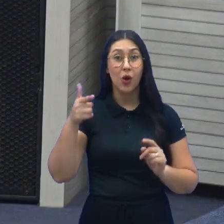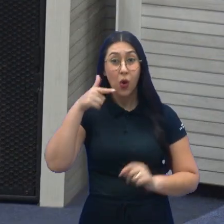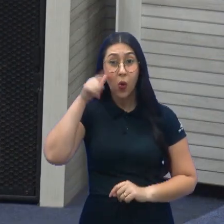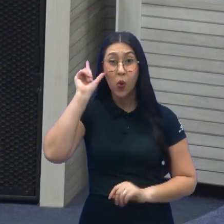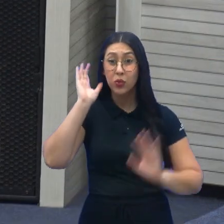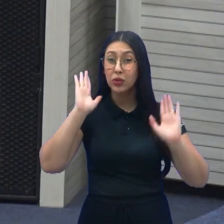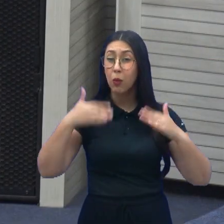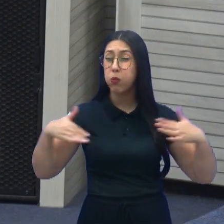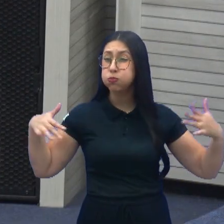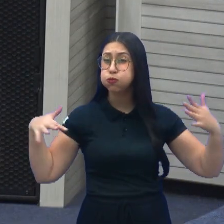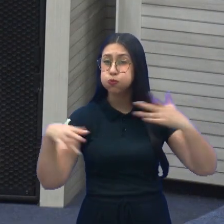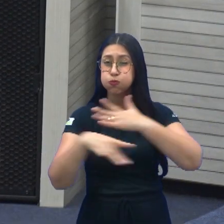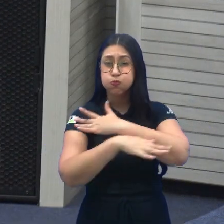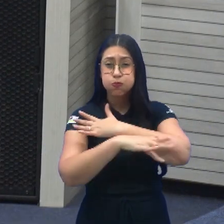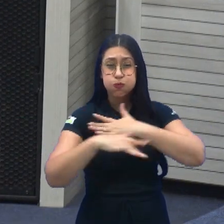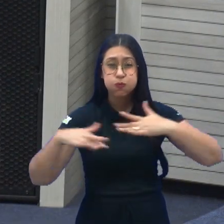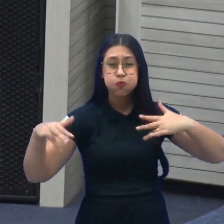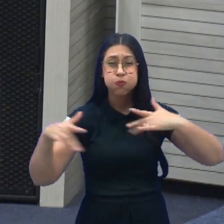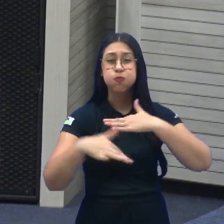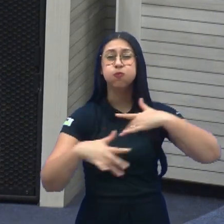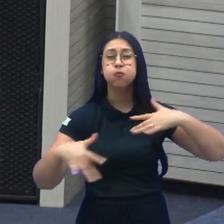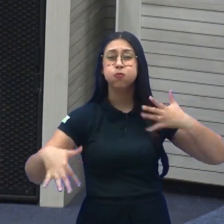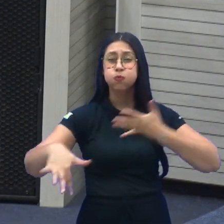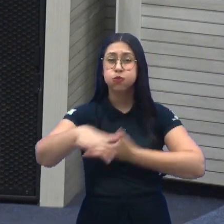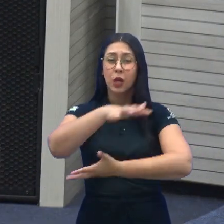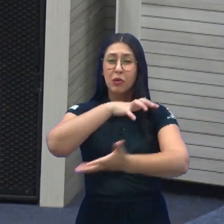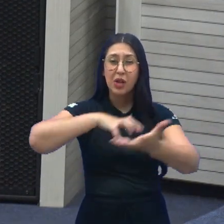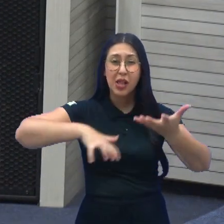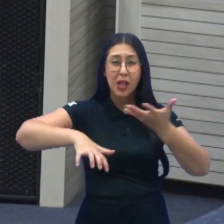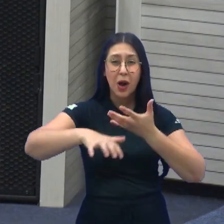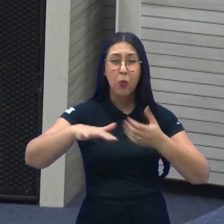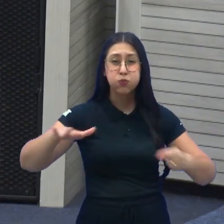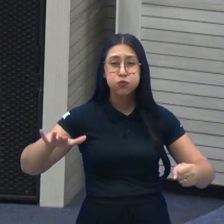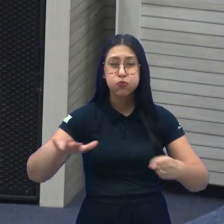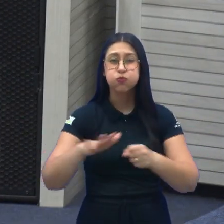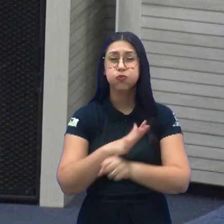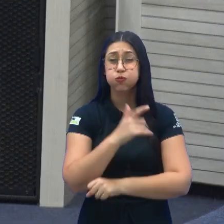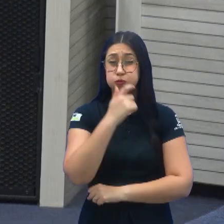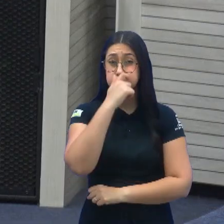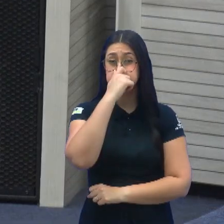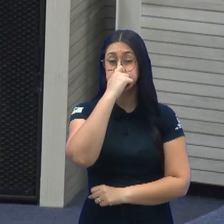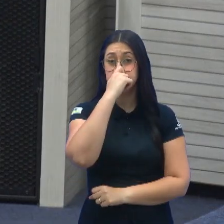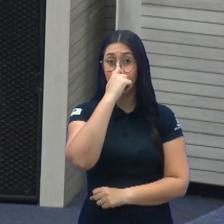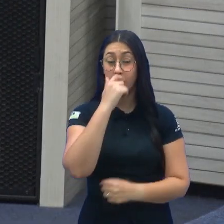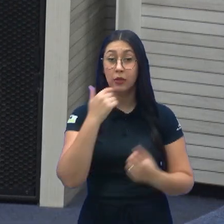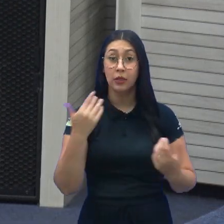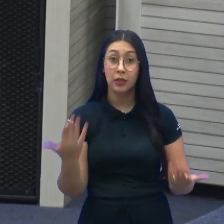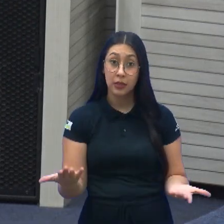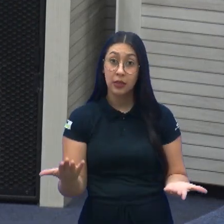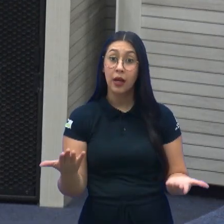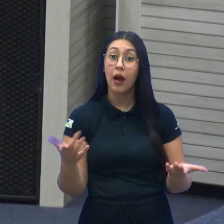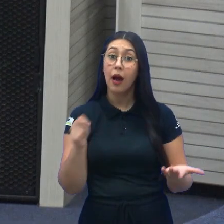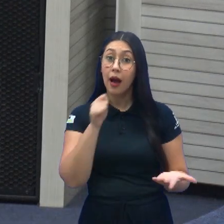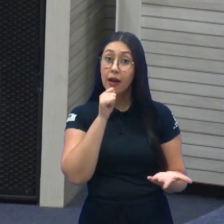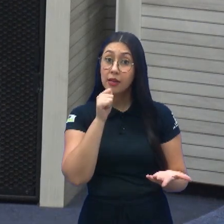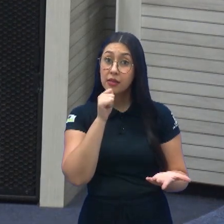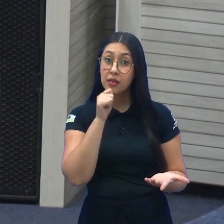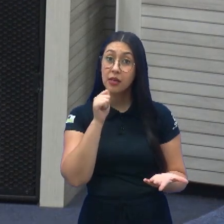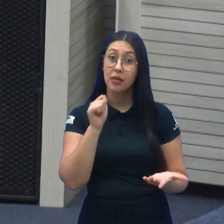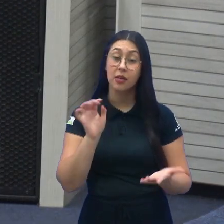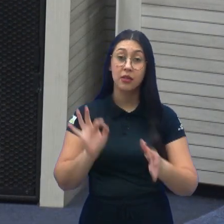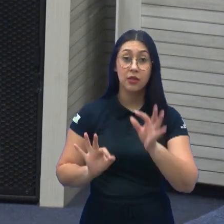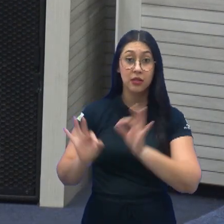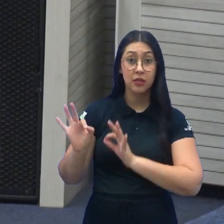já está o trânsito está um transtorno na parte da manhã e da noite, e vai ter o empreendimento lá, a cidade de